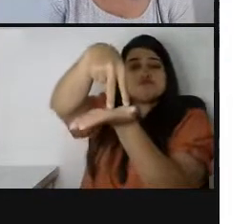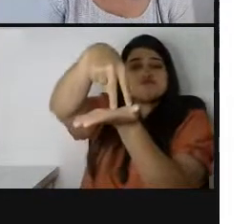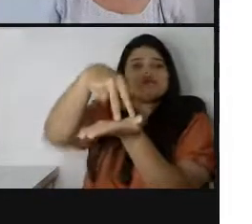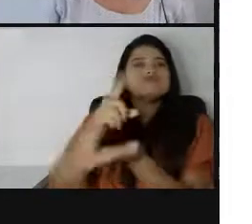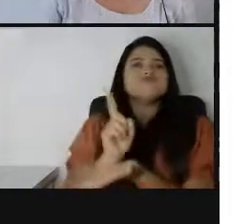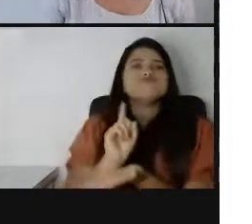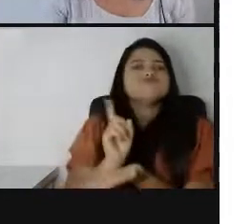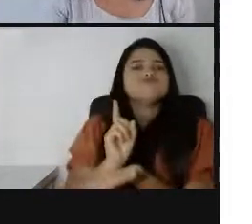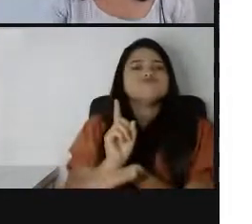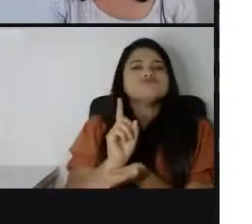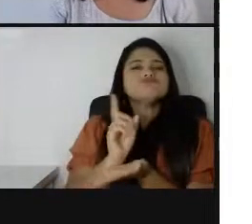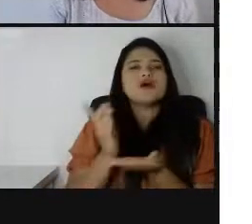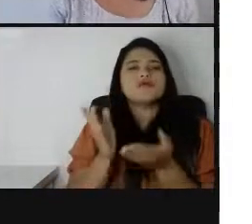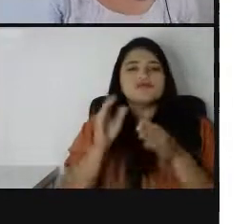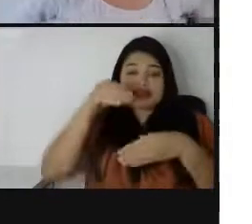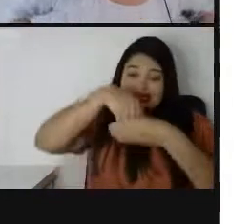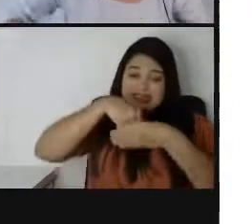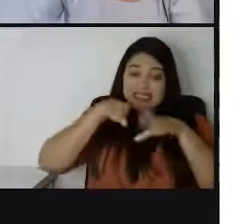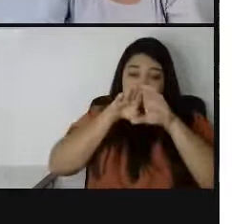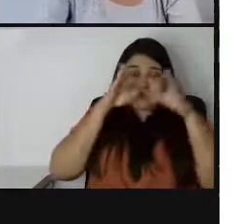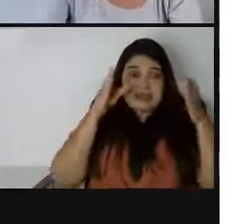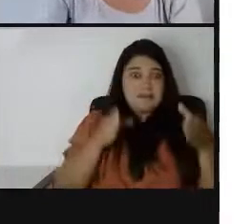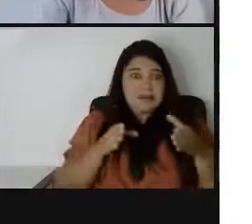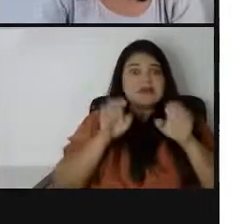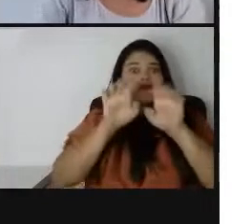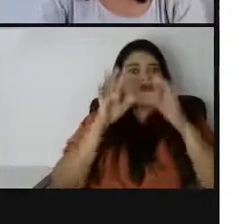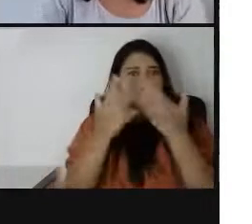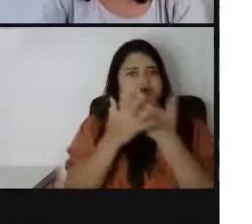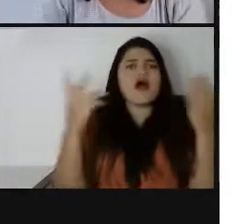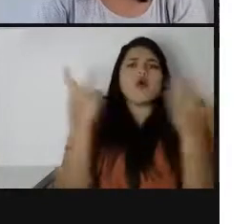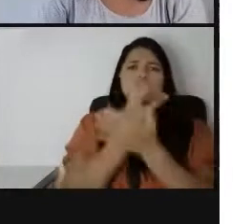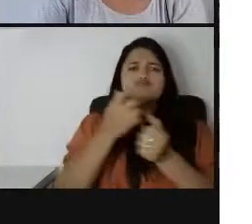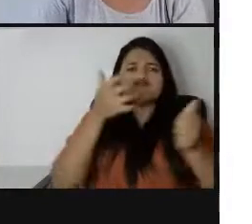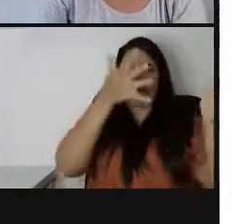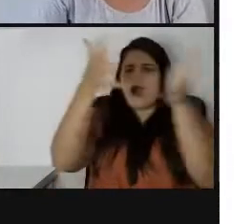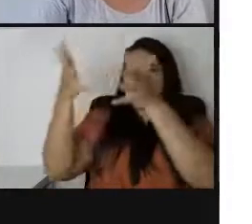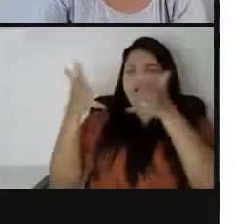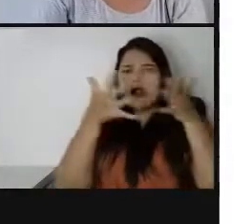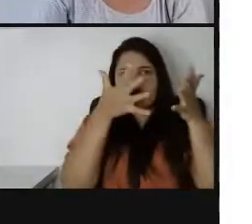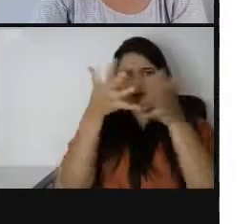evento. O evento todo acontecendo em língua de sinais.